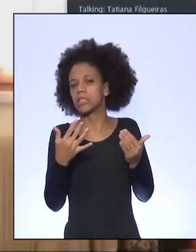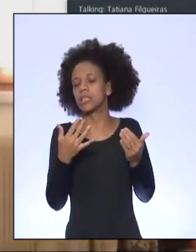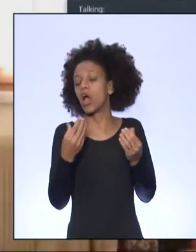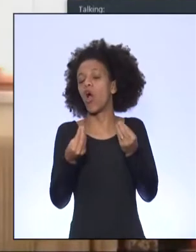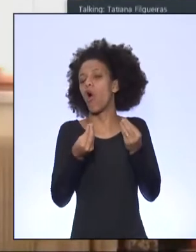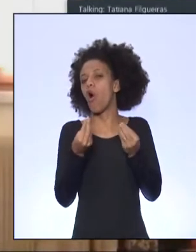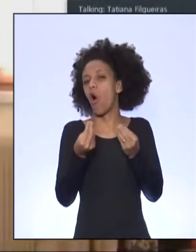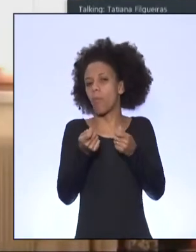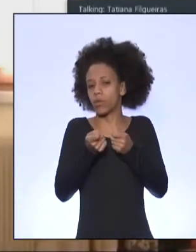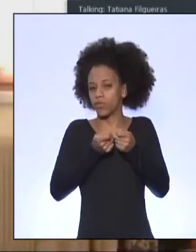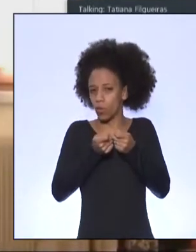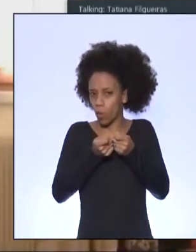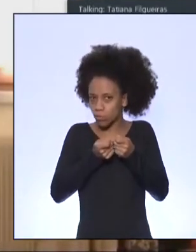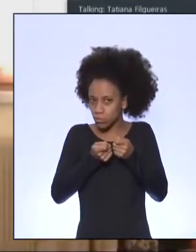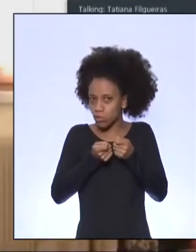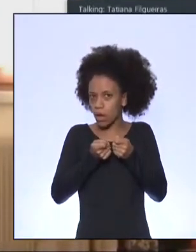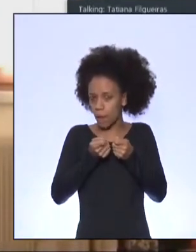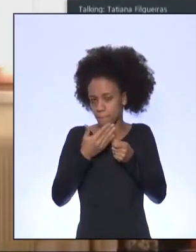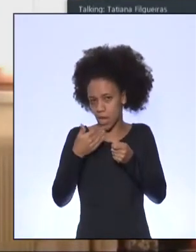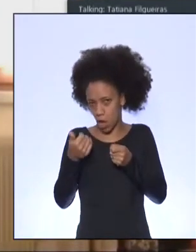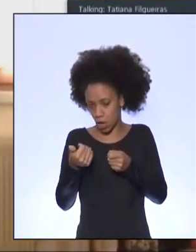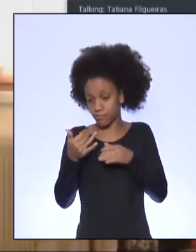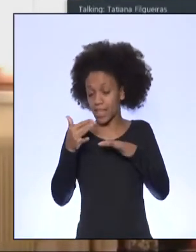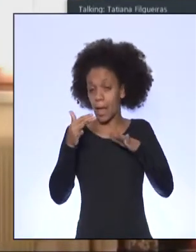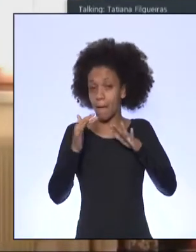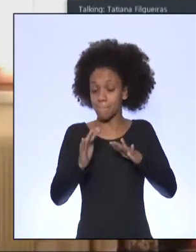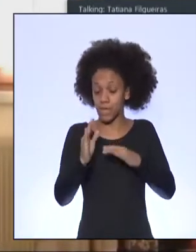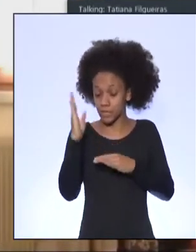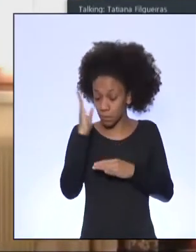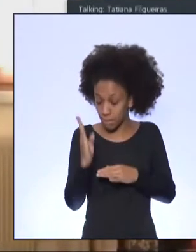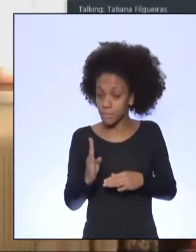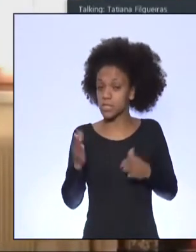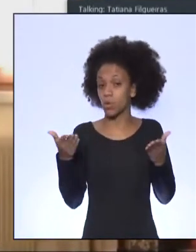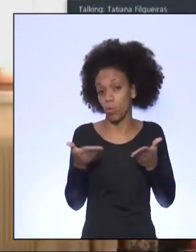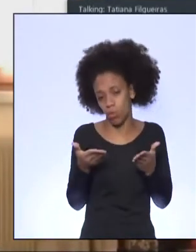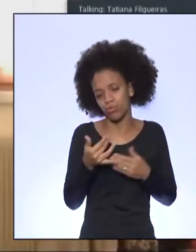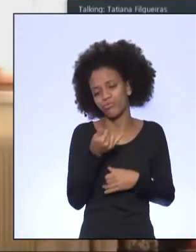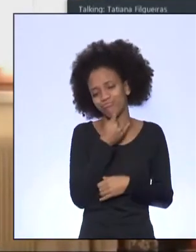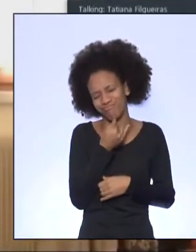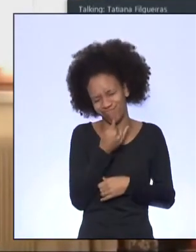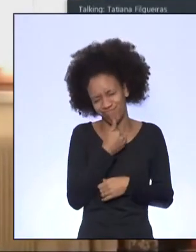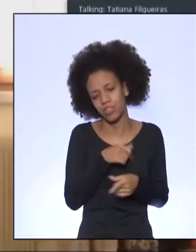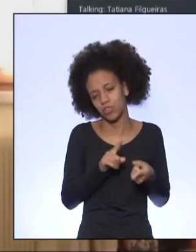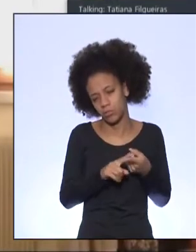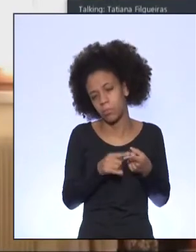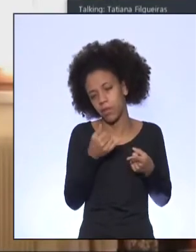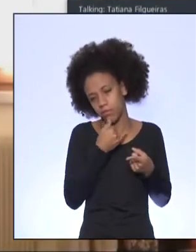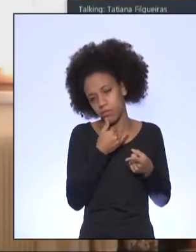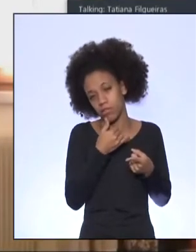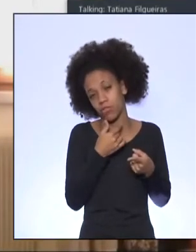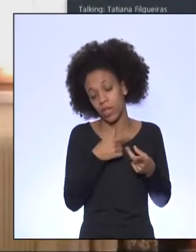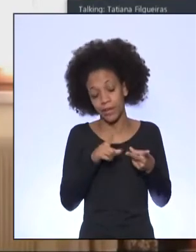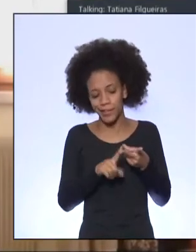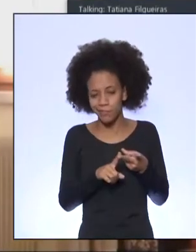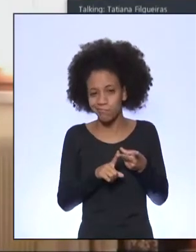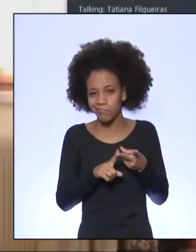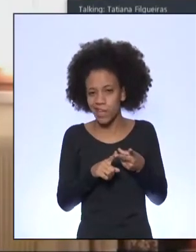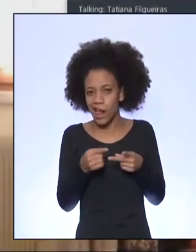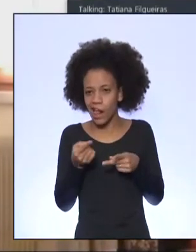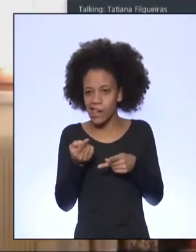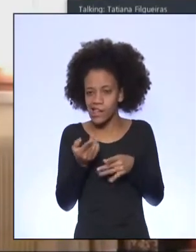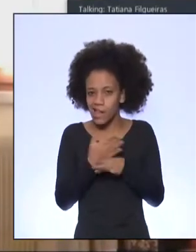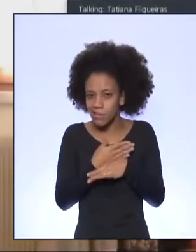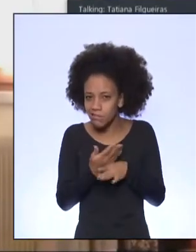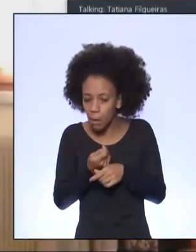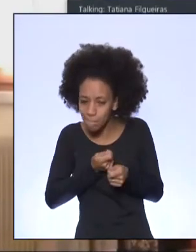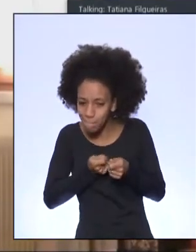controle. Eu acho que o que está acontecendo hoje no Brasil é muito triste, primeiro, né? E foge do nosso controle.